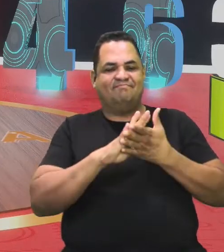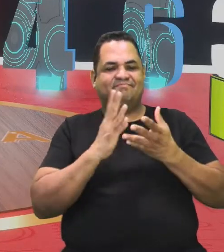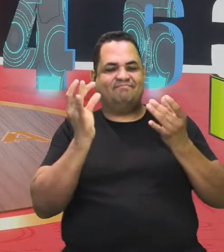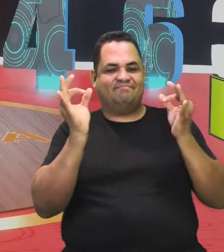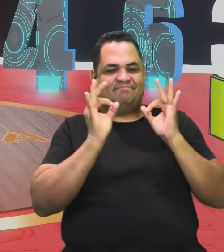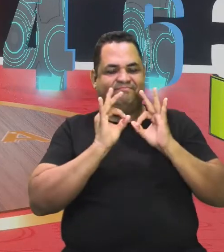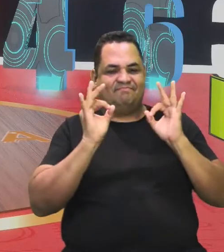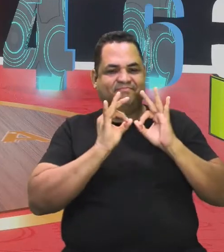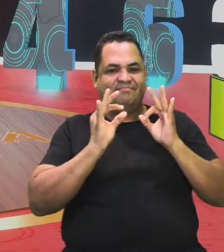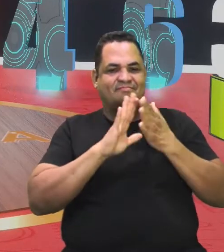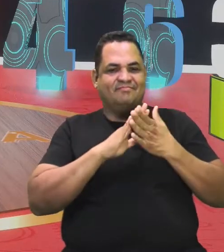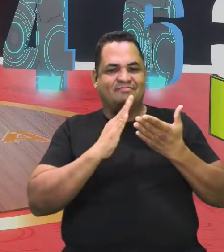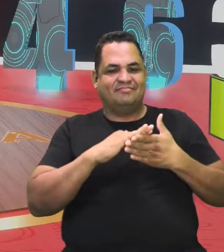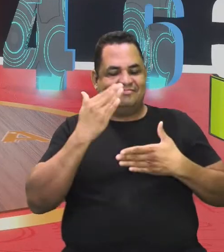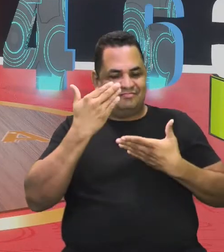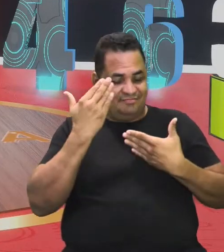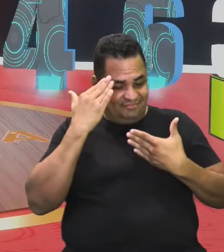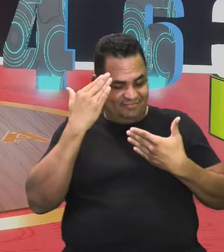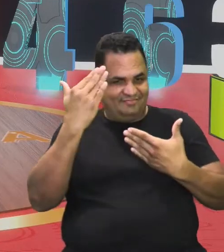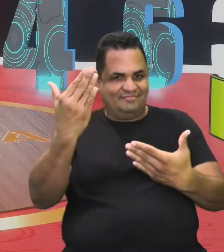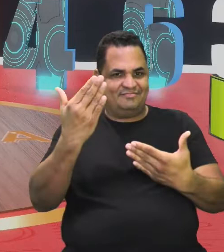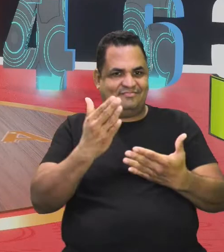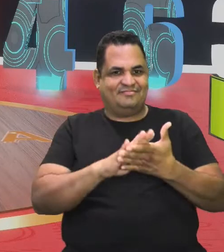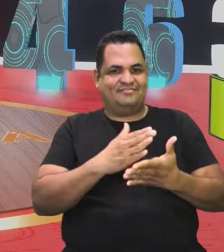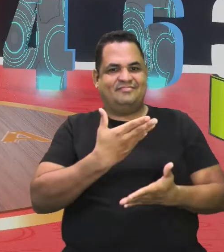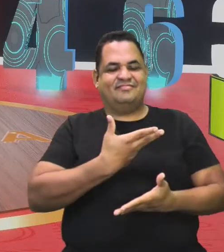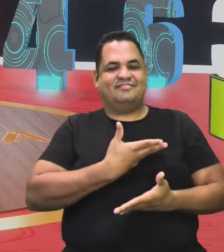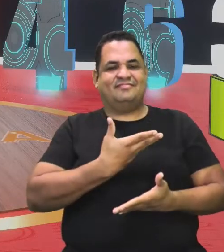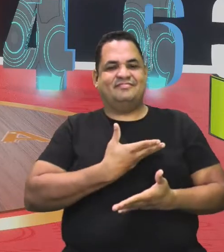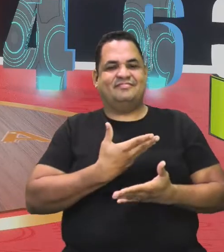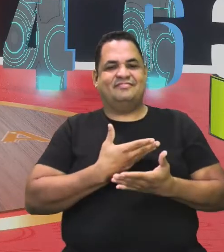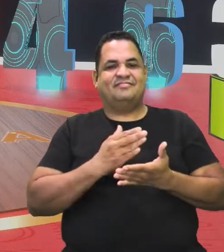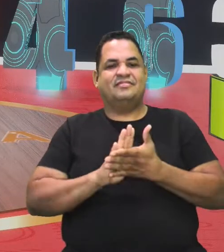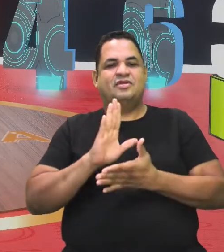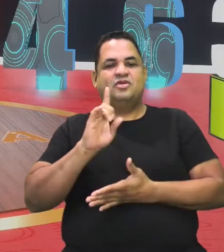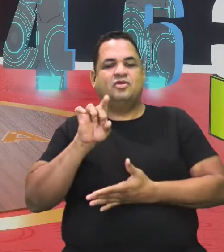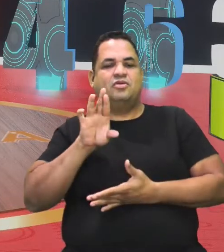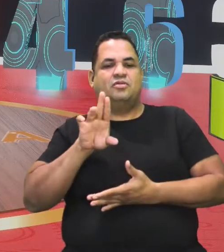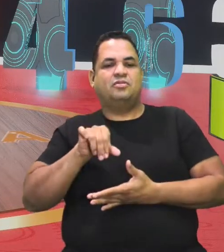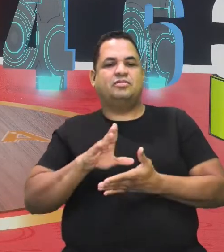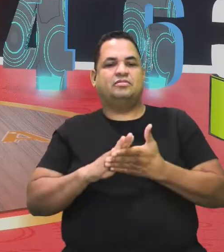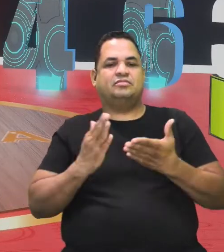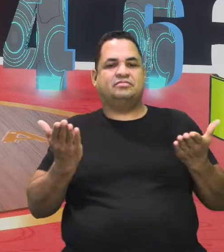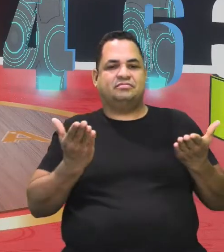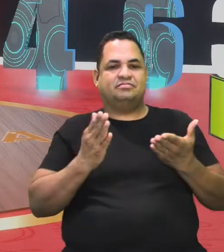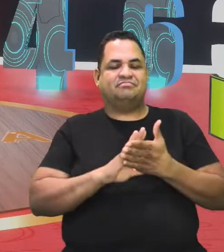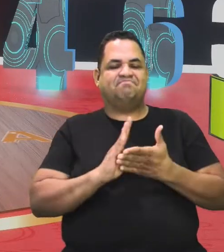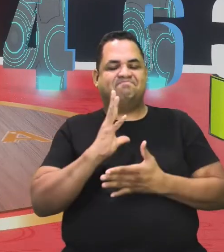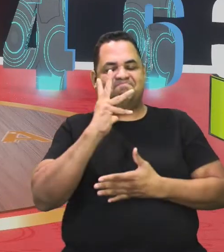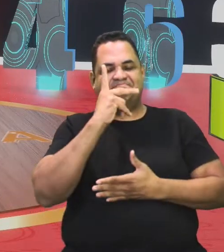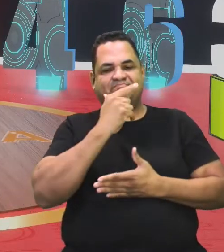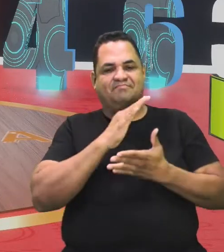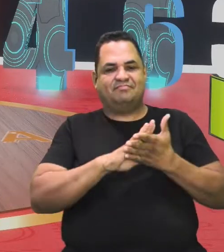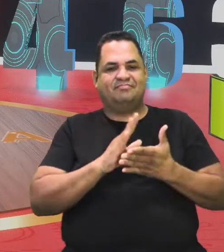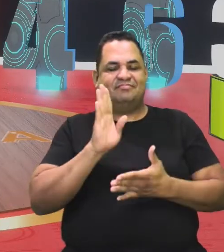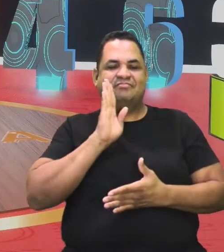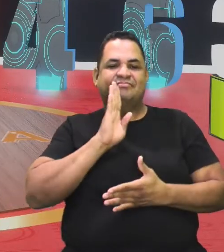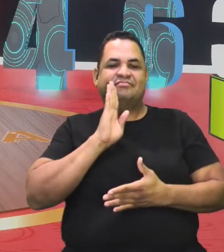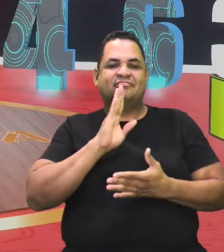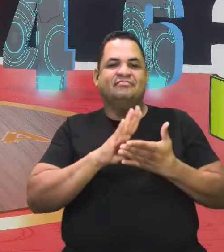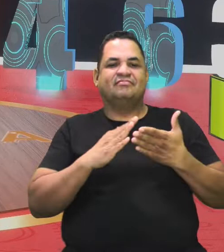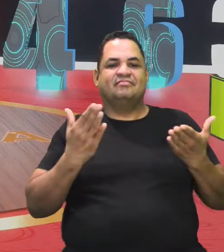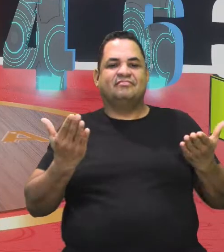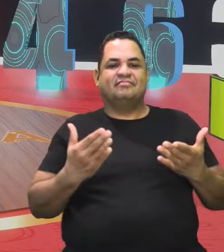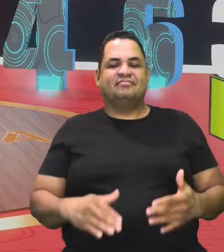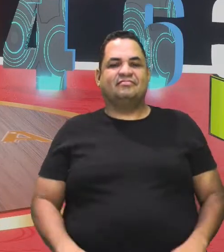a gente já deixa aqui a nossa gratidão, nosso amigo Rômulo que proporcionou isso tudo aqui pra gente. Muito bonito mesmo, muito legal.